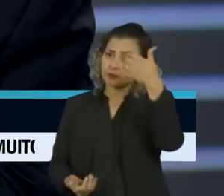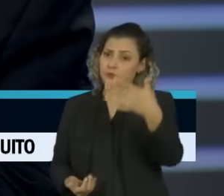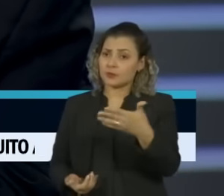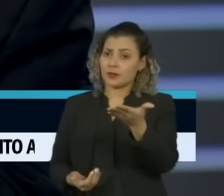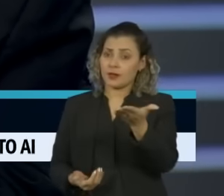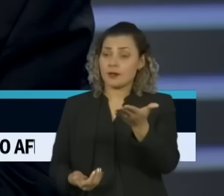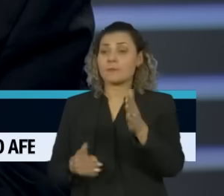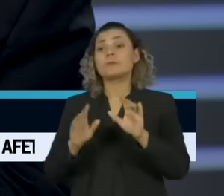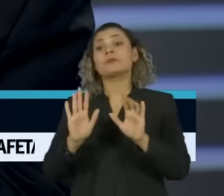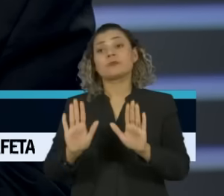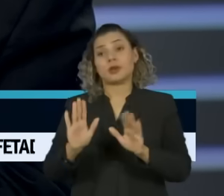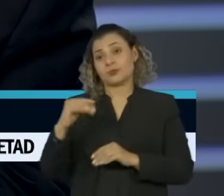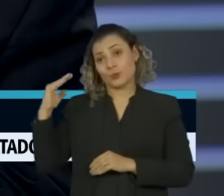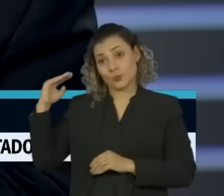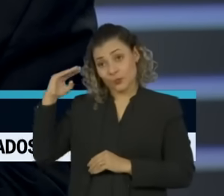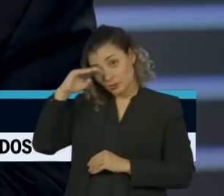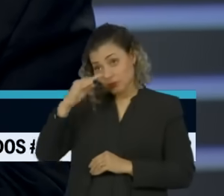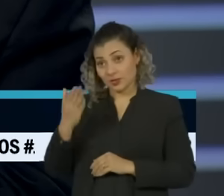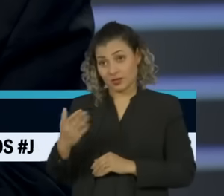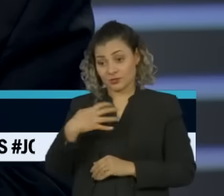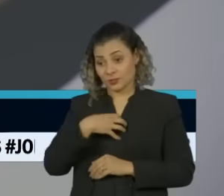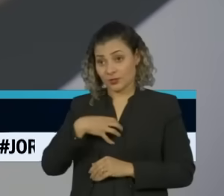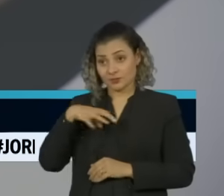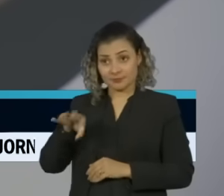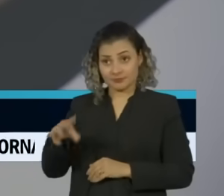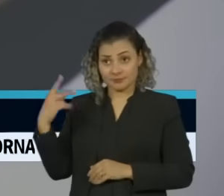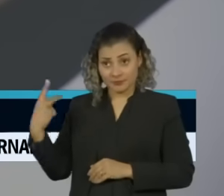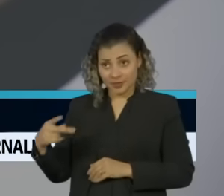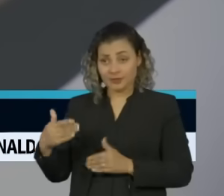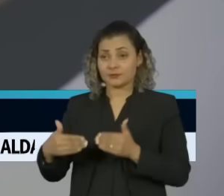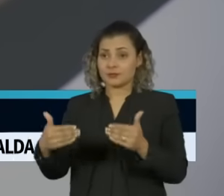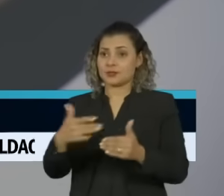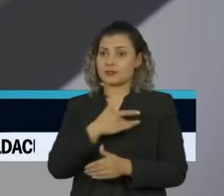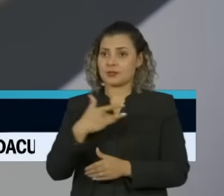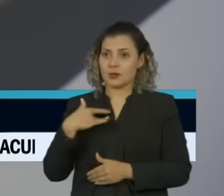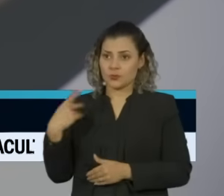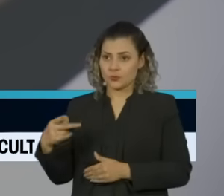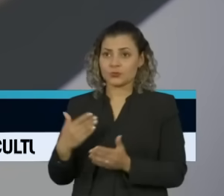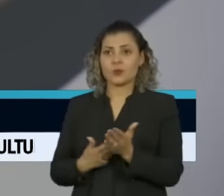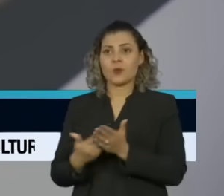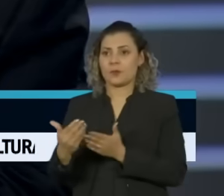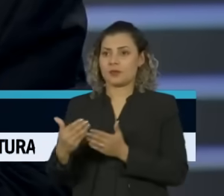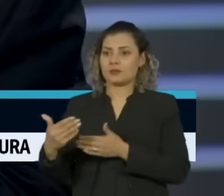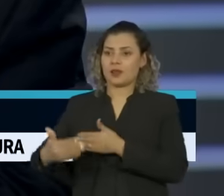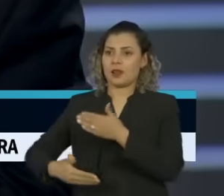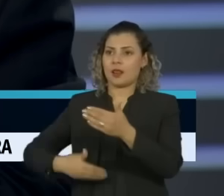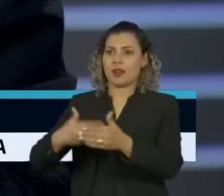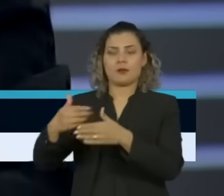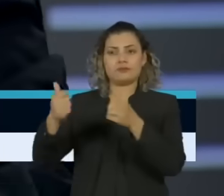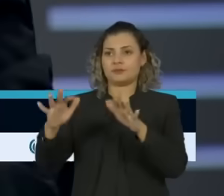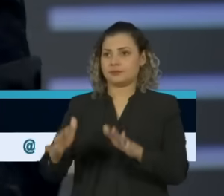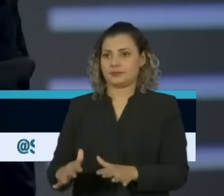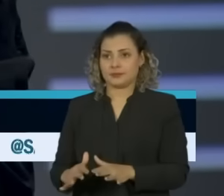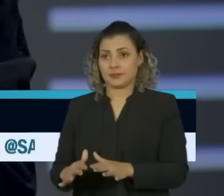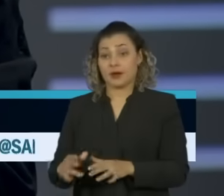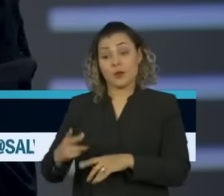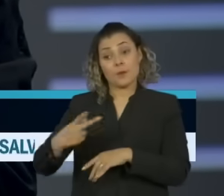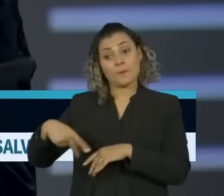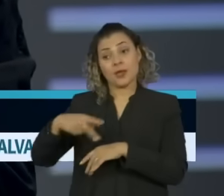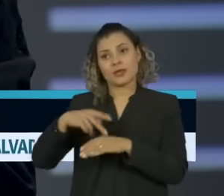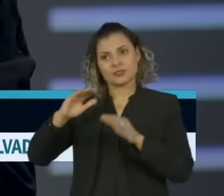no caso, o Bolsonaro, o comportamento dele com o Ministério da Saúde no começo do processo desarticulou tudo. E como o país é